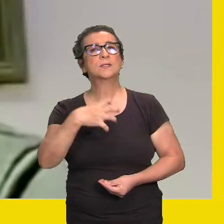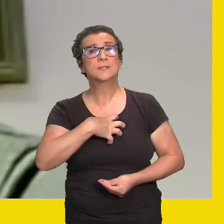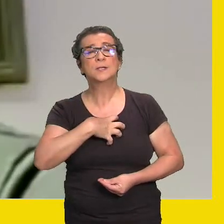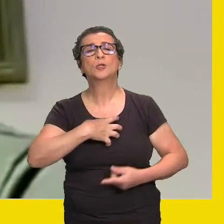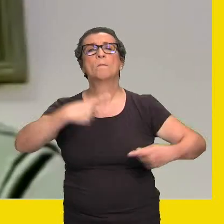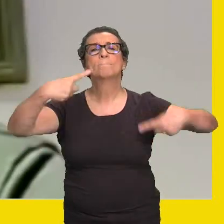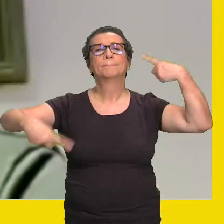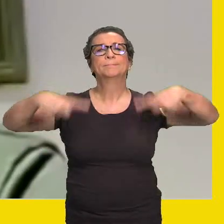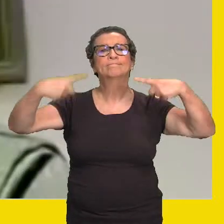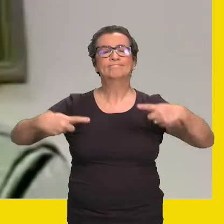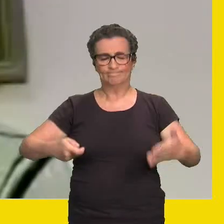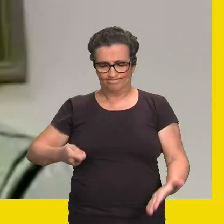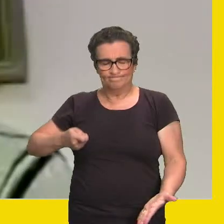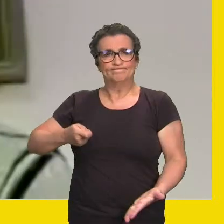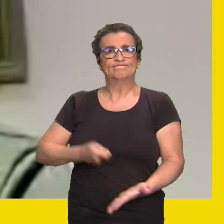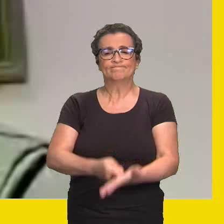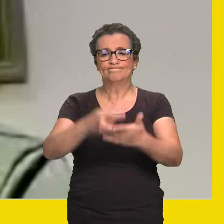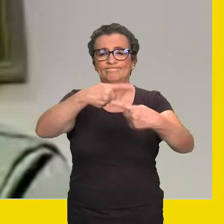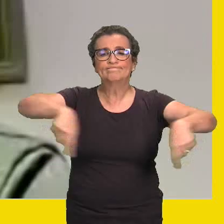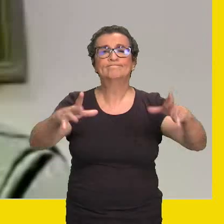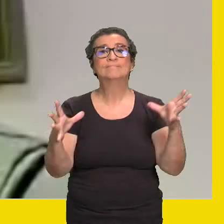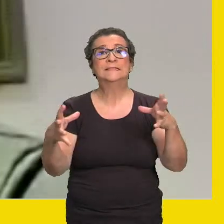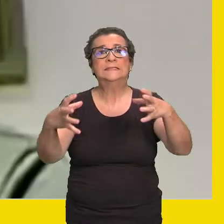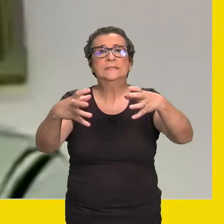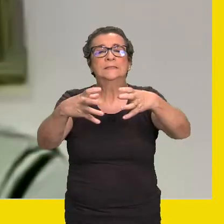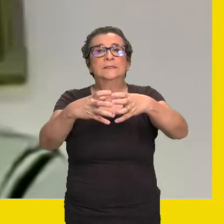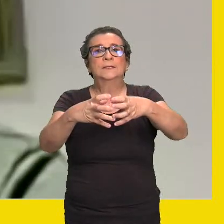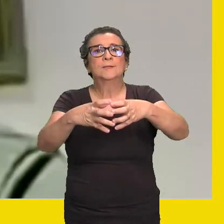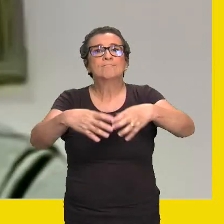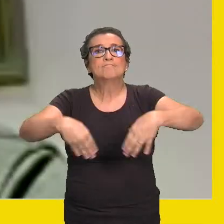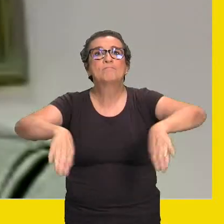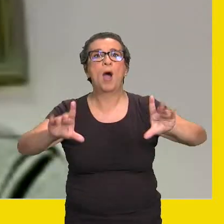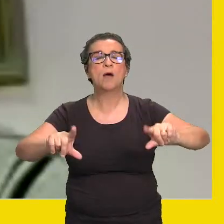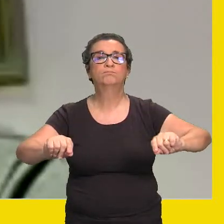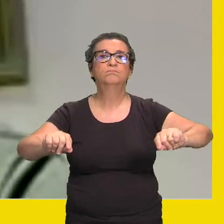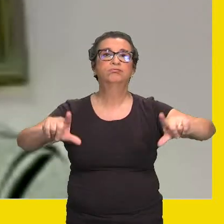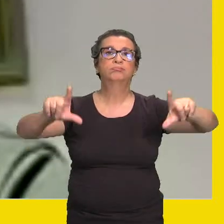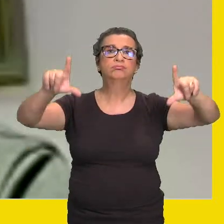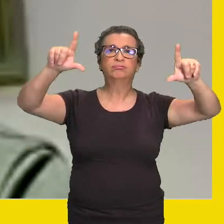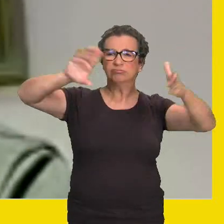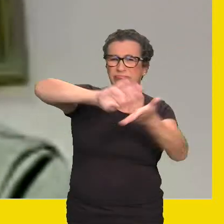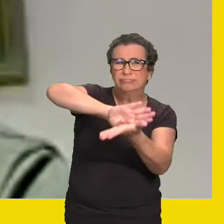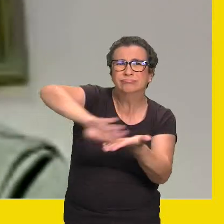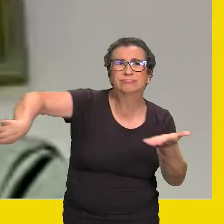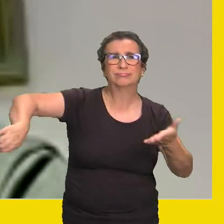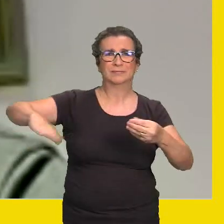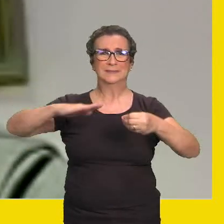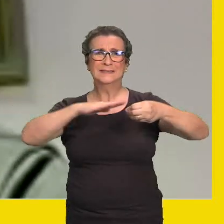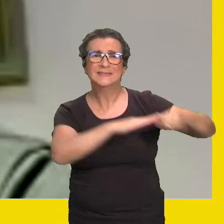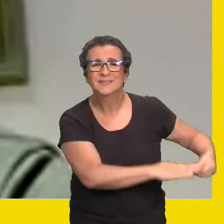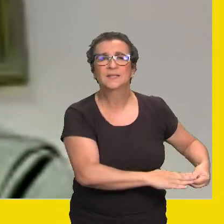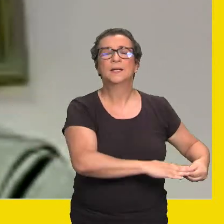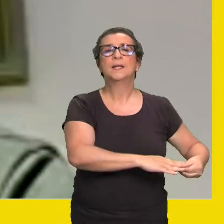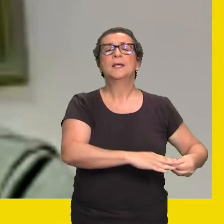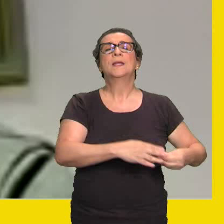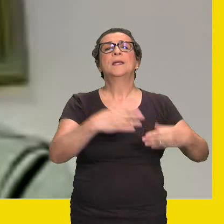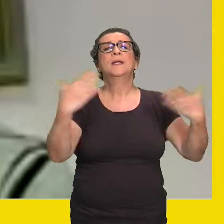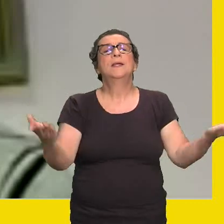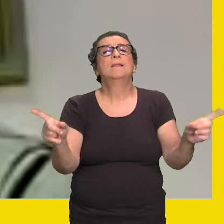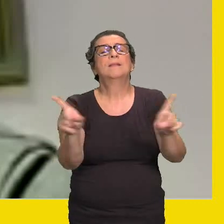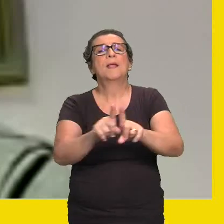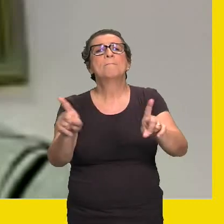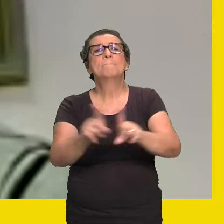política afirmativa desse coletivo cada vez mais segregado e enquanto tempo de conhecimentos